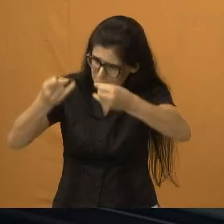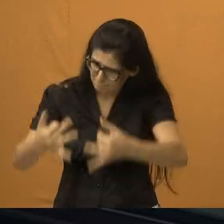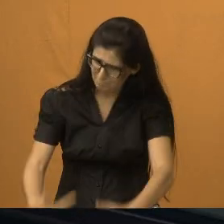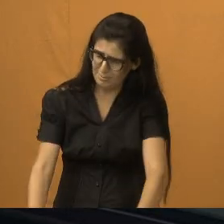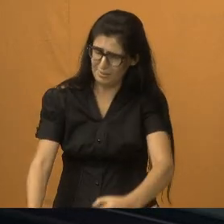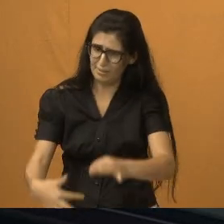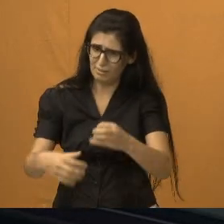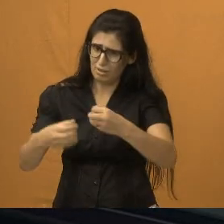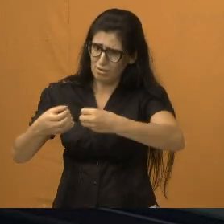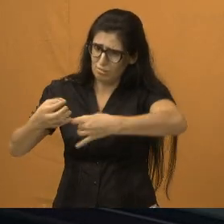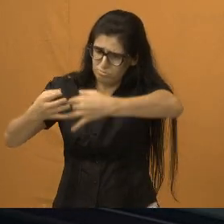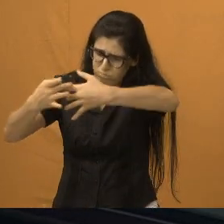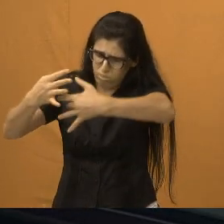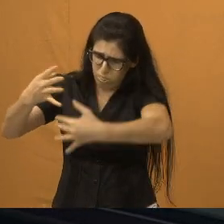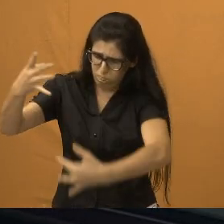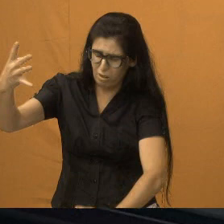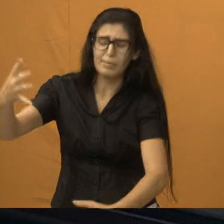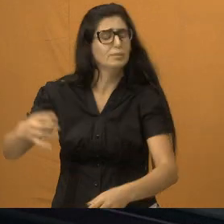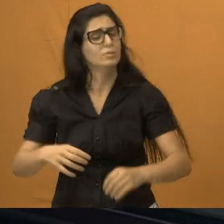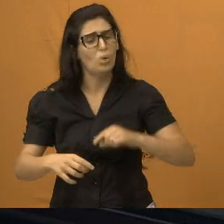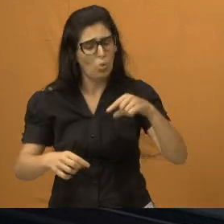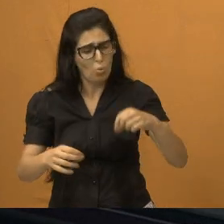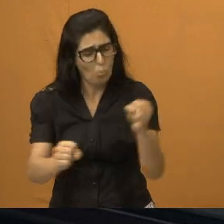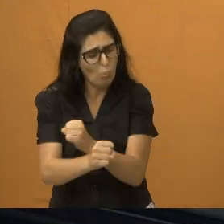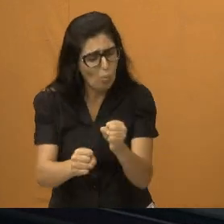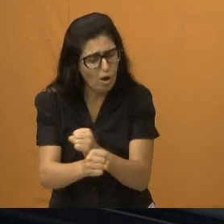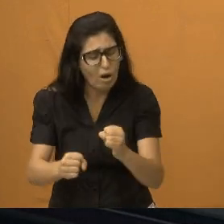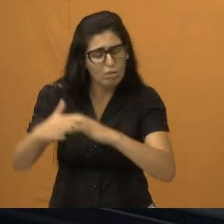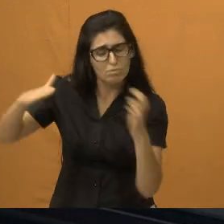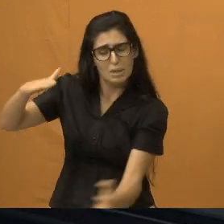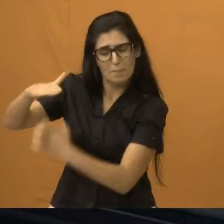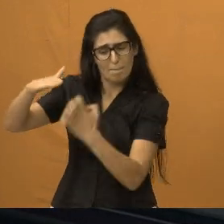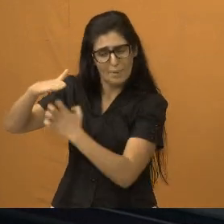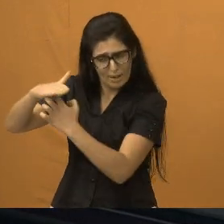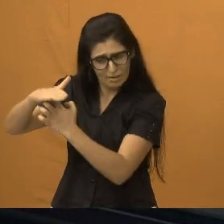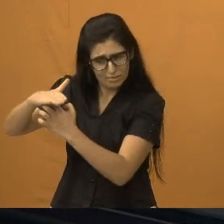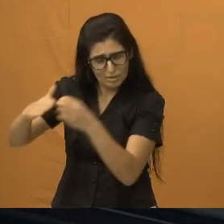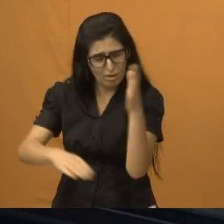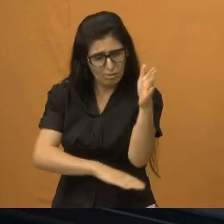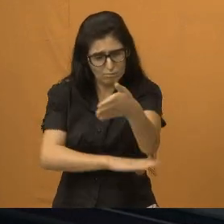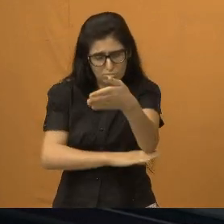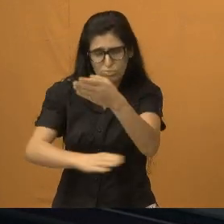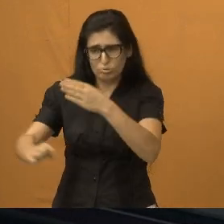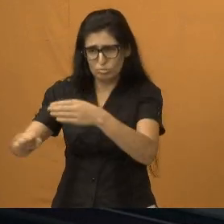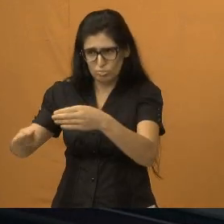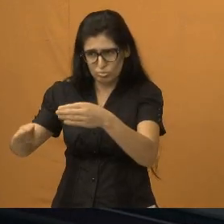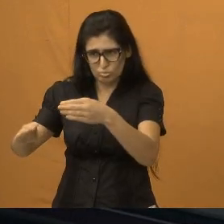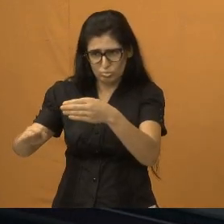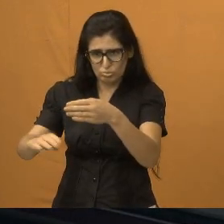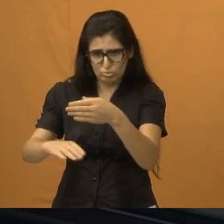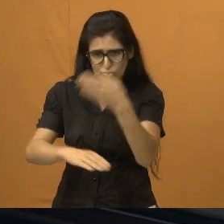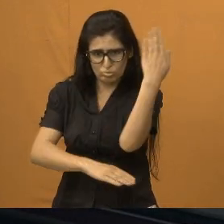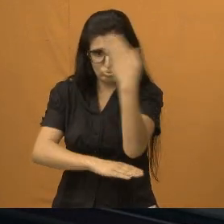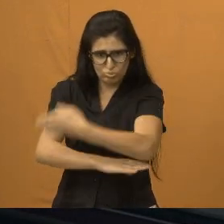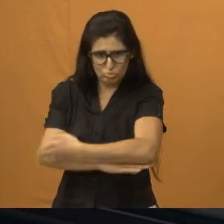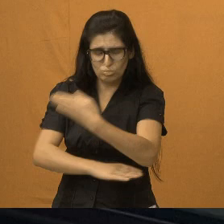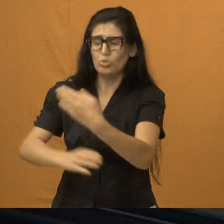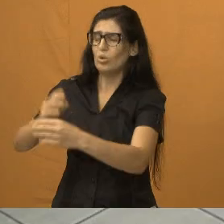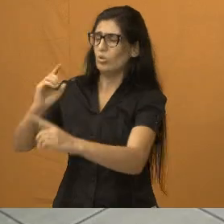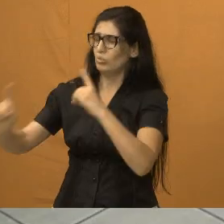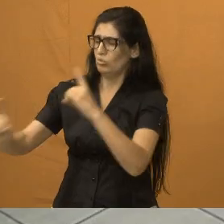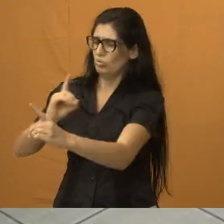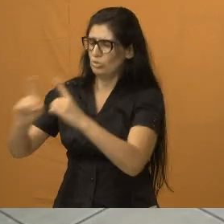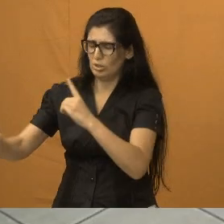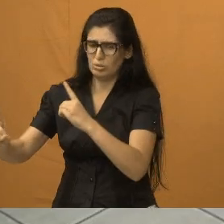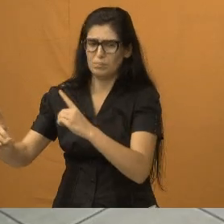quantos, dentro de um ano, quanto que eles passam para a prefeitura da cidade de Jacareí. Ok, está anotado aqui. Aí